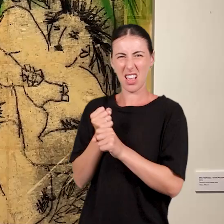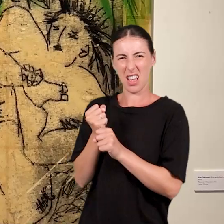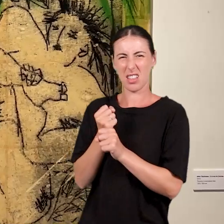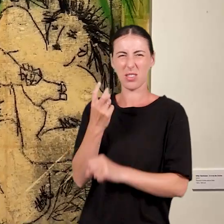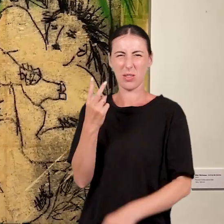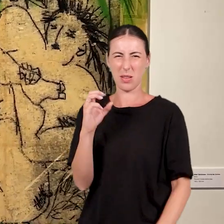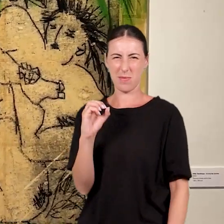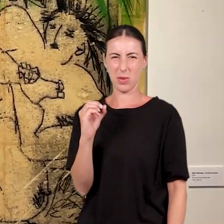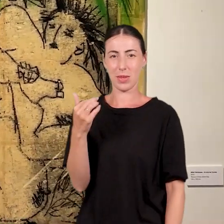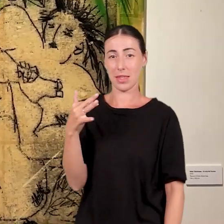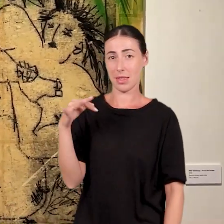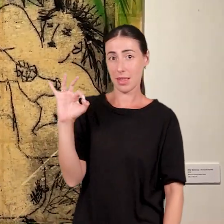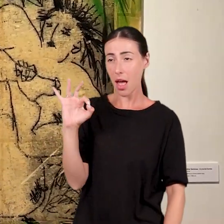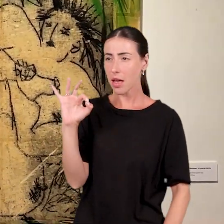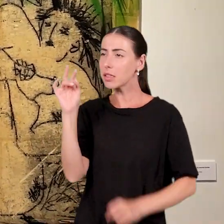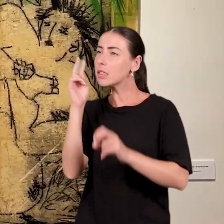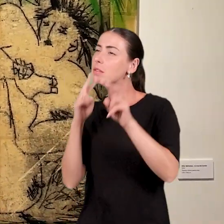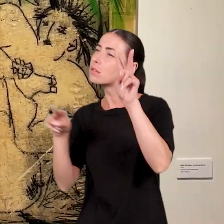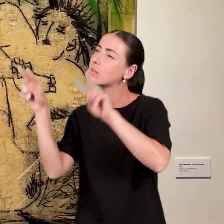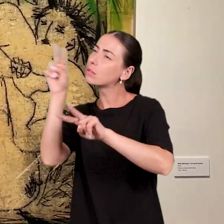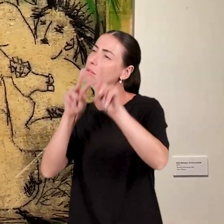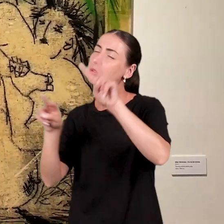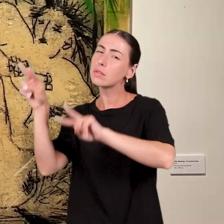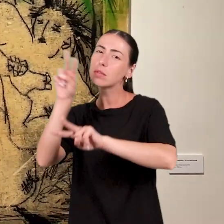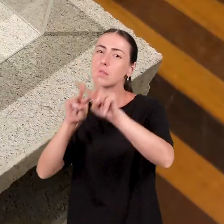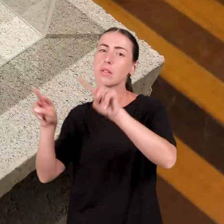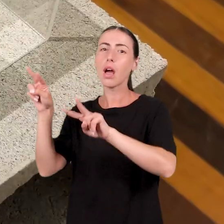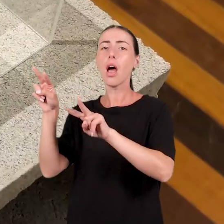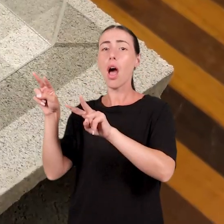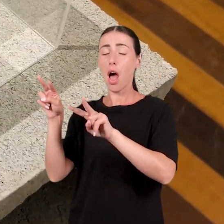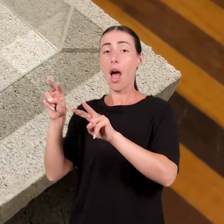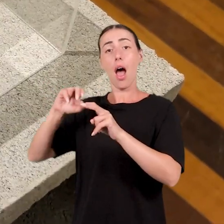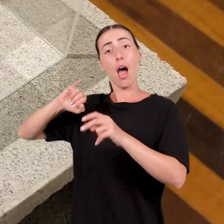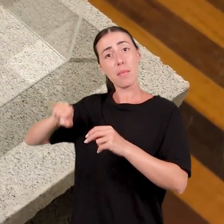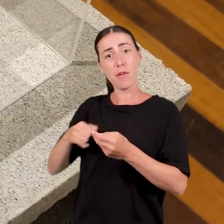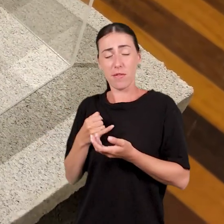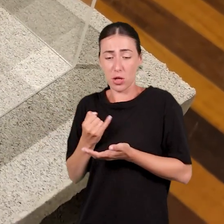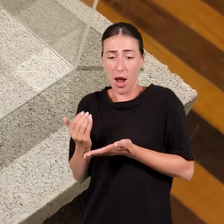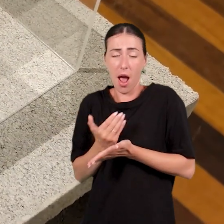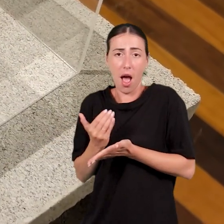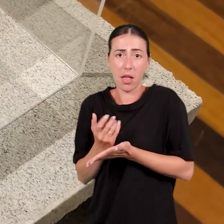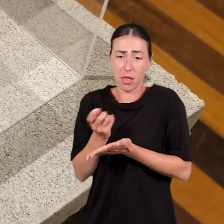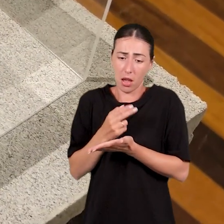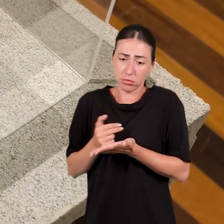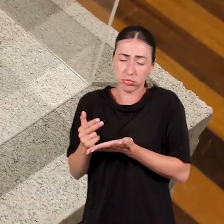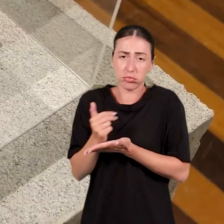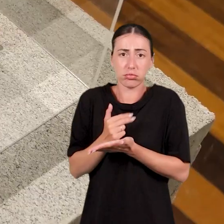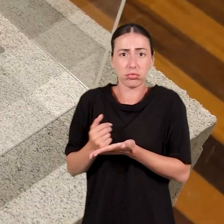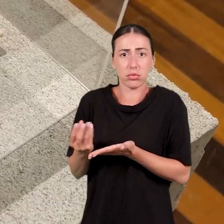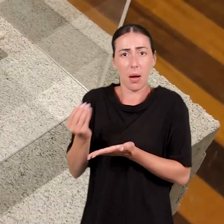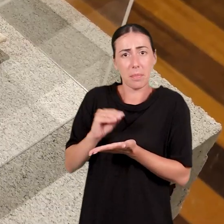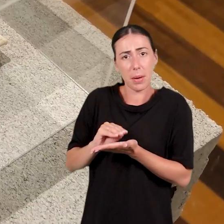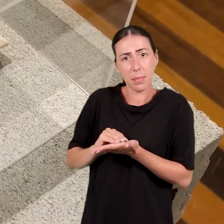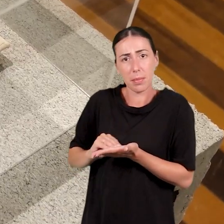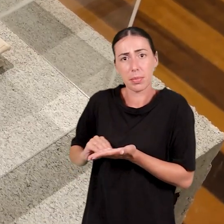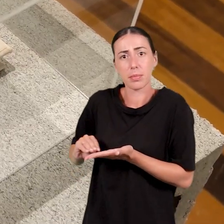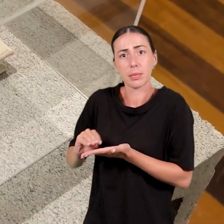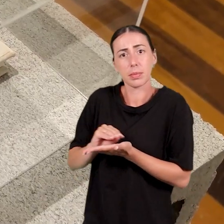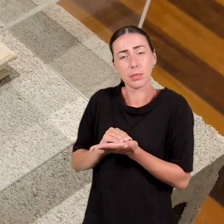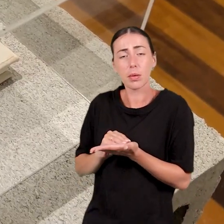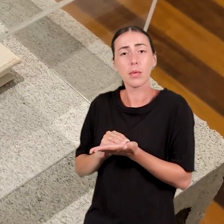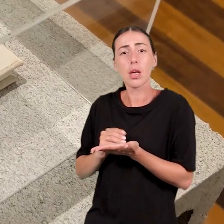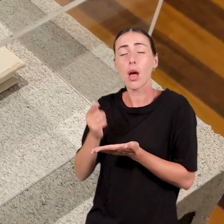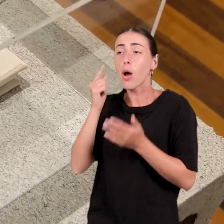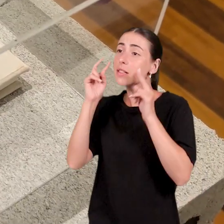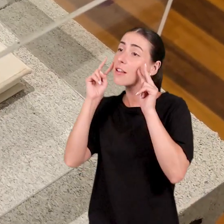em 2009 e 2010 em Corne, na Galícia. São paisagens elaboradas em cadernos ou em telas, que contam a história